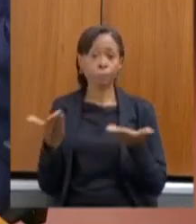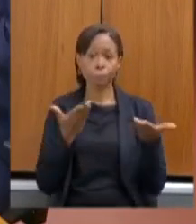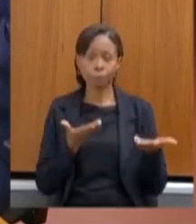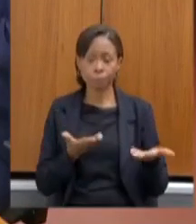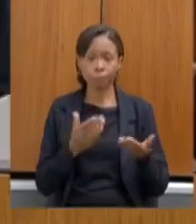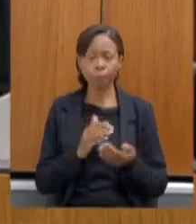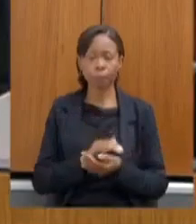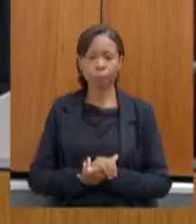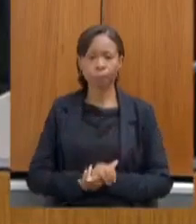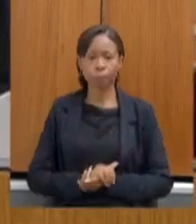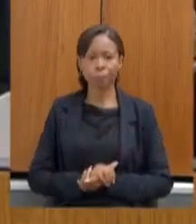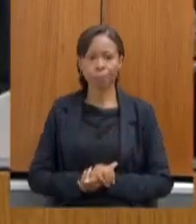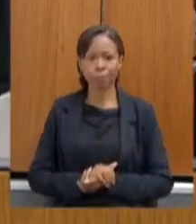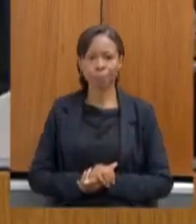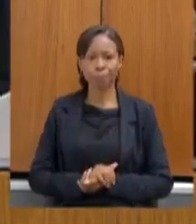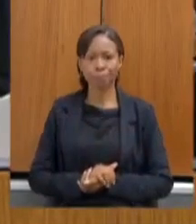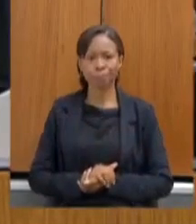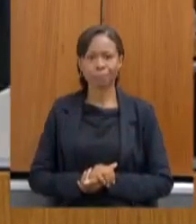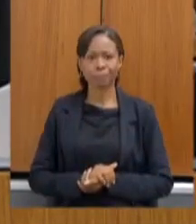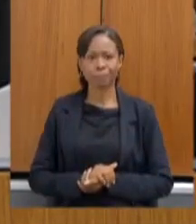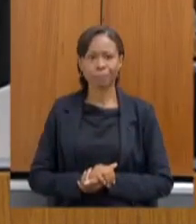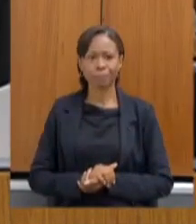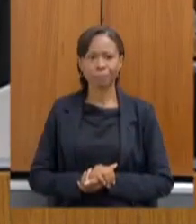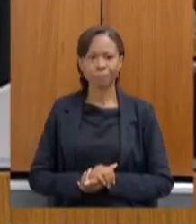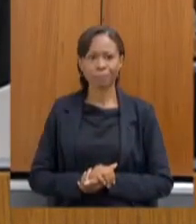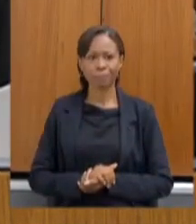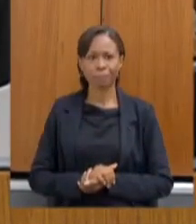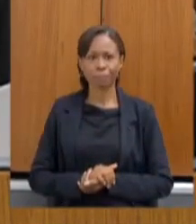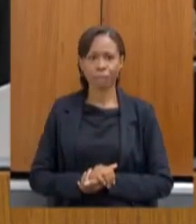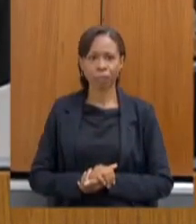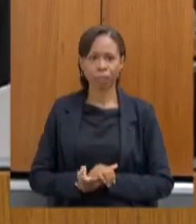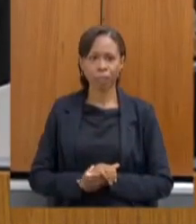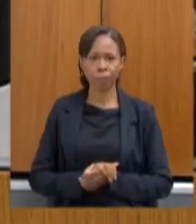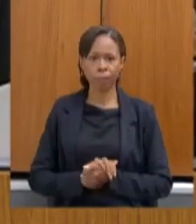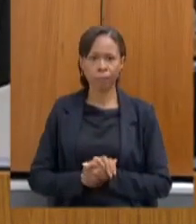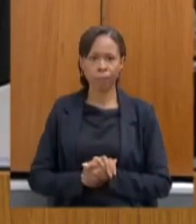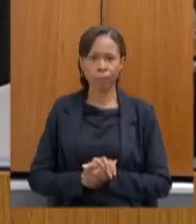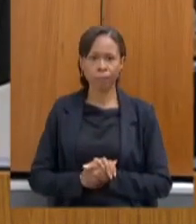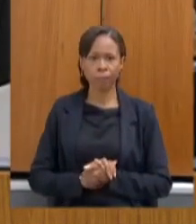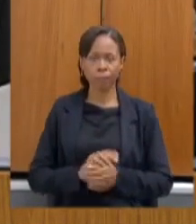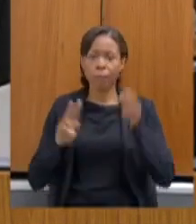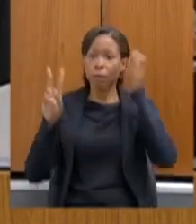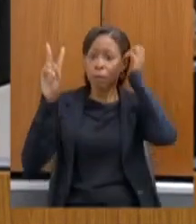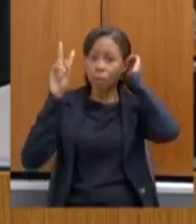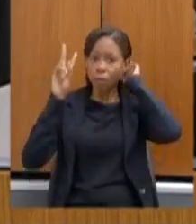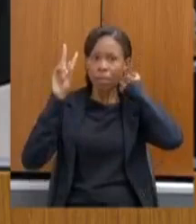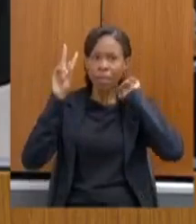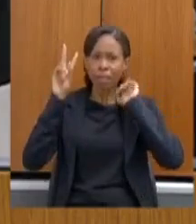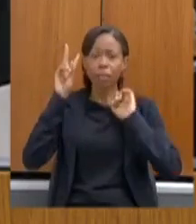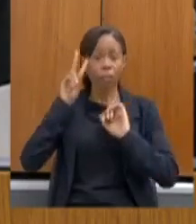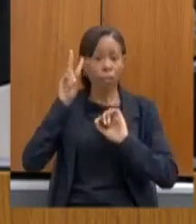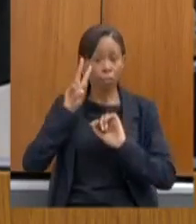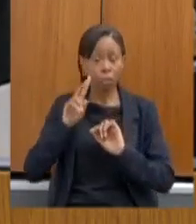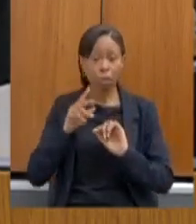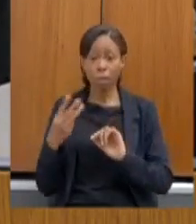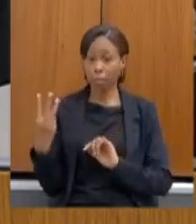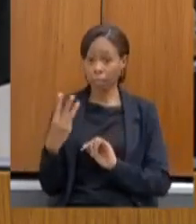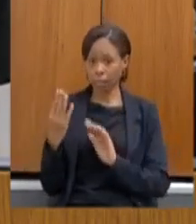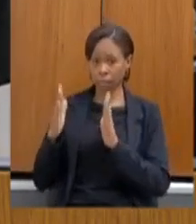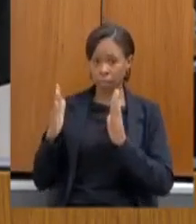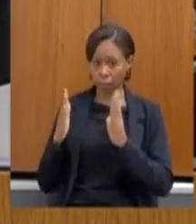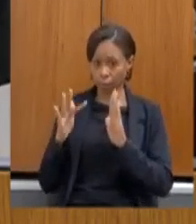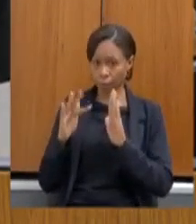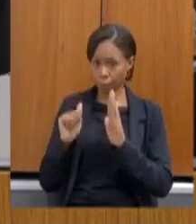então conforme já havia sido é lembrado anteriormente vamos passar a terceira fase da Ordem do dia